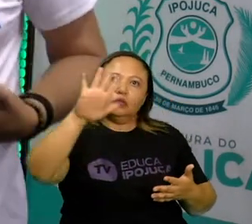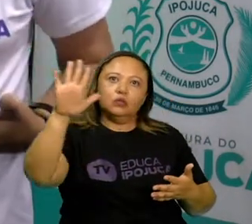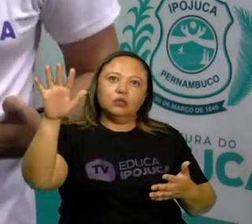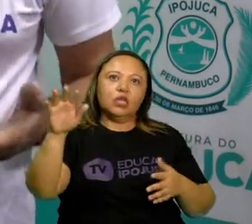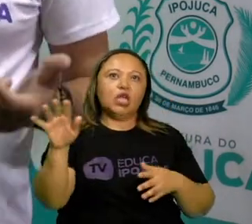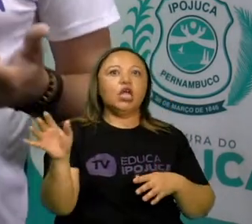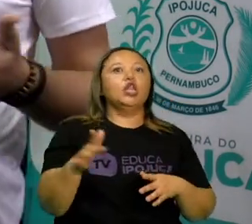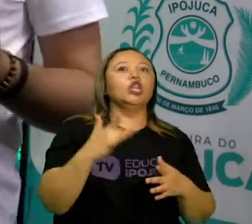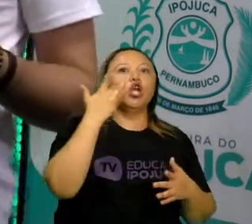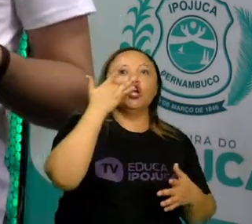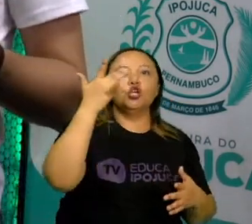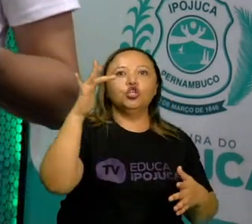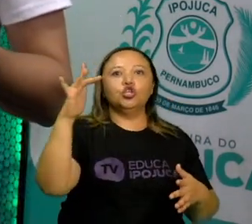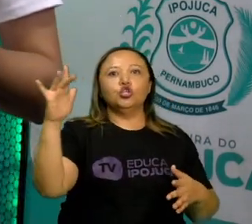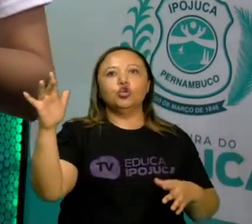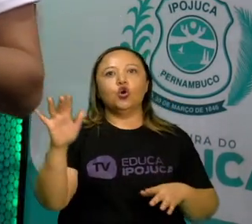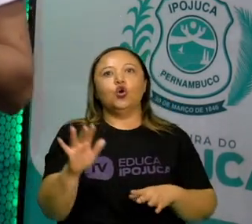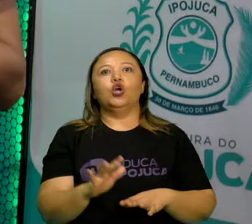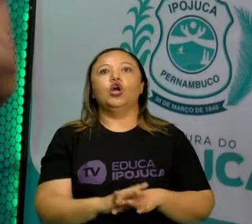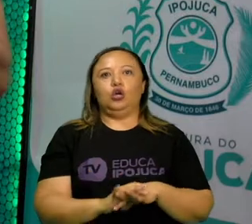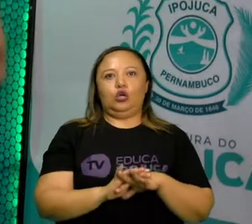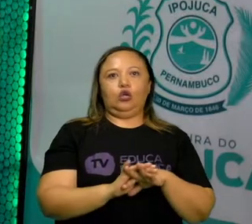valeria a